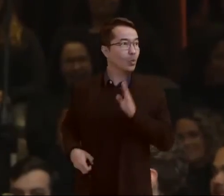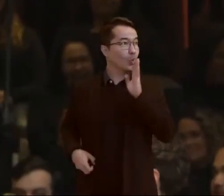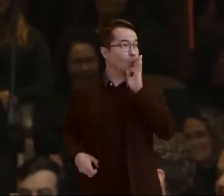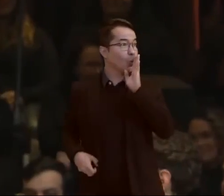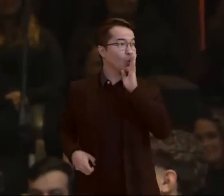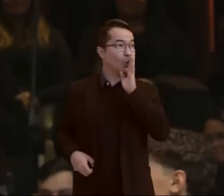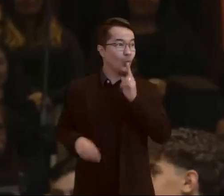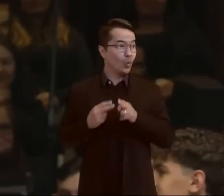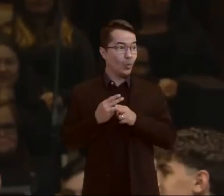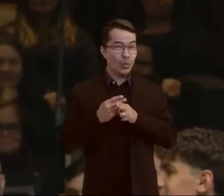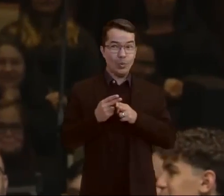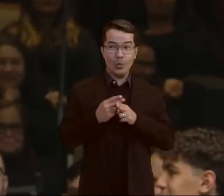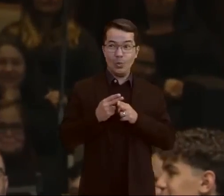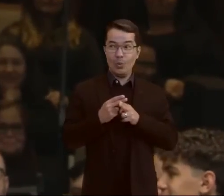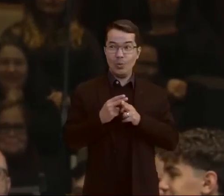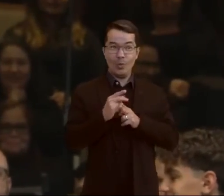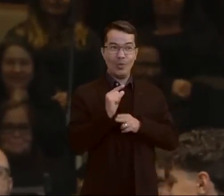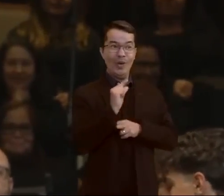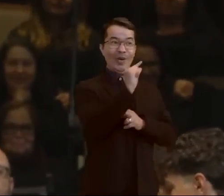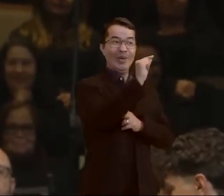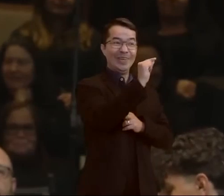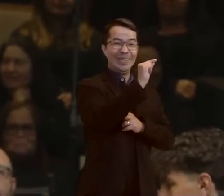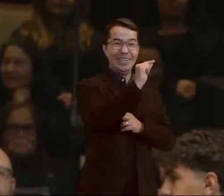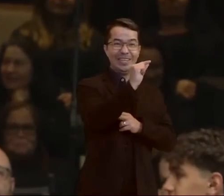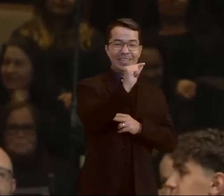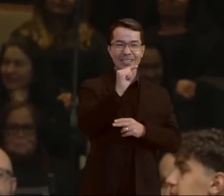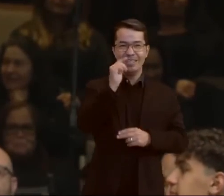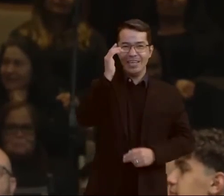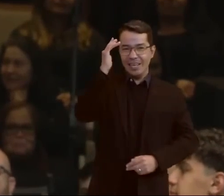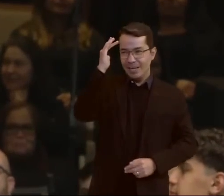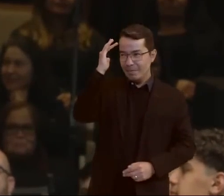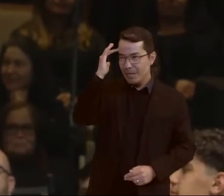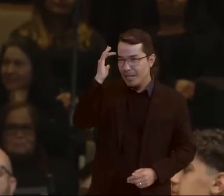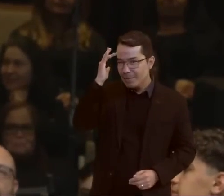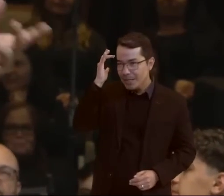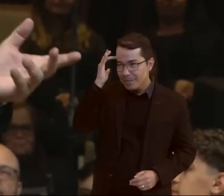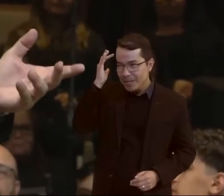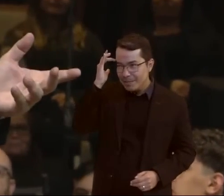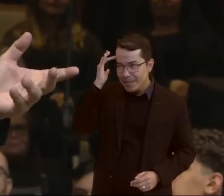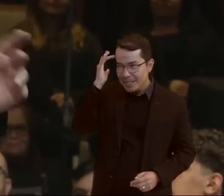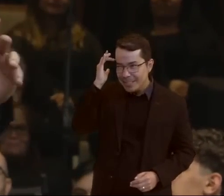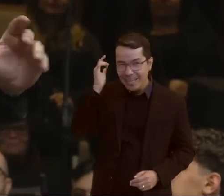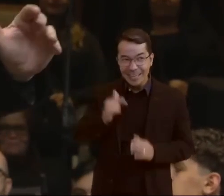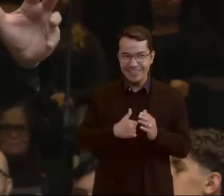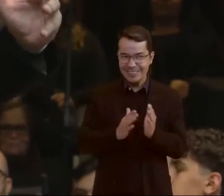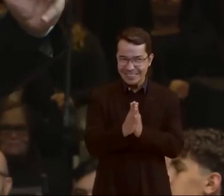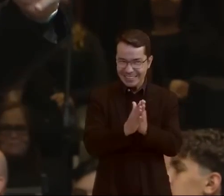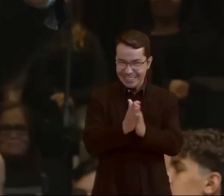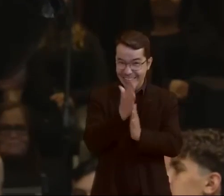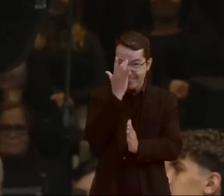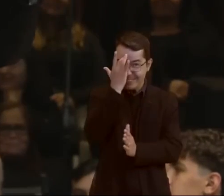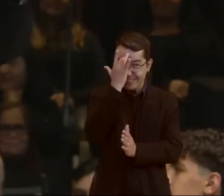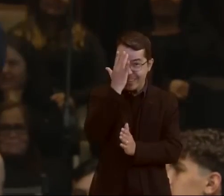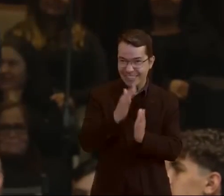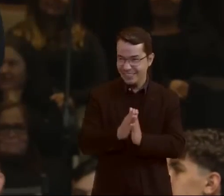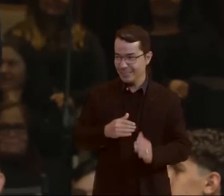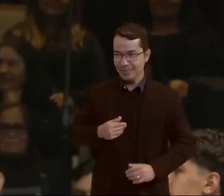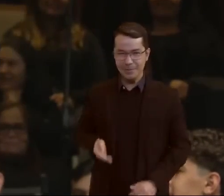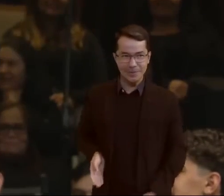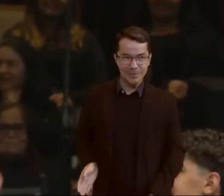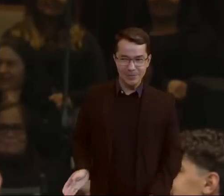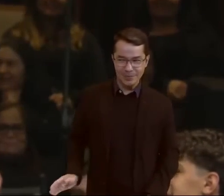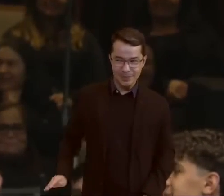embora. Passou mais alguns dias, eu fui lá e falei, tá fácil. Enfiei a mão ali,